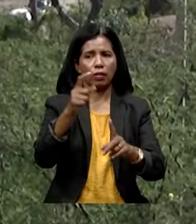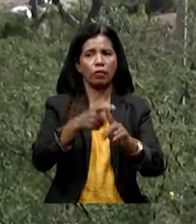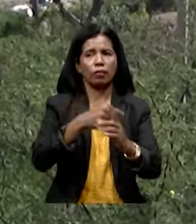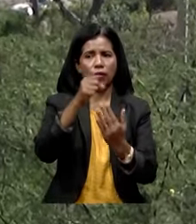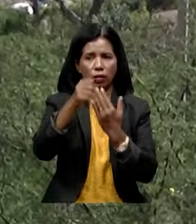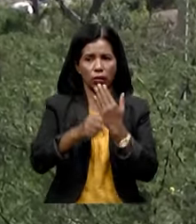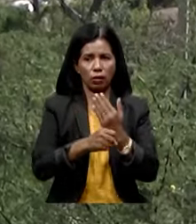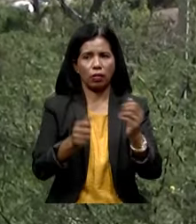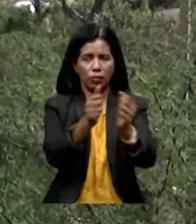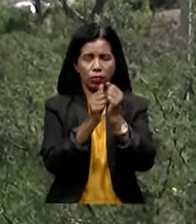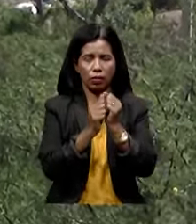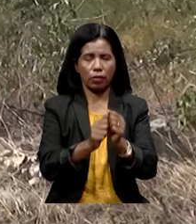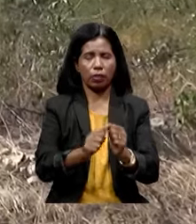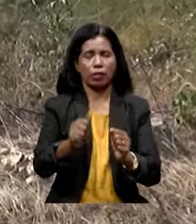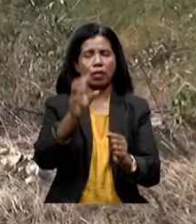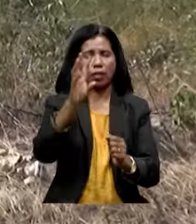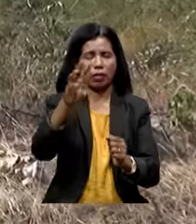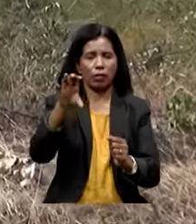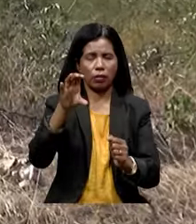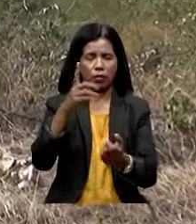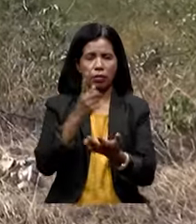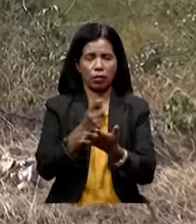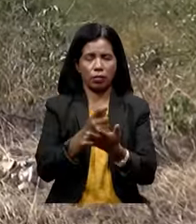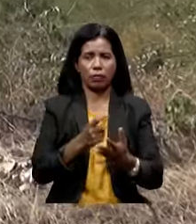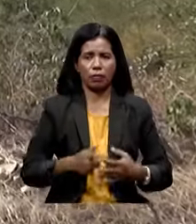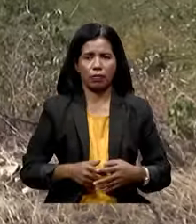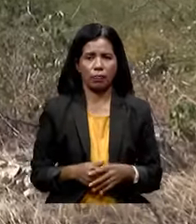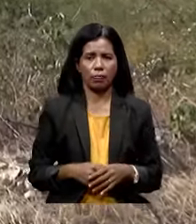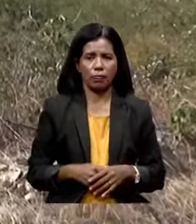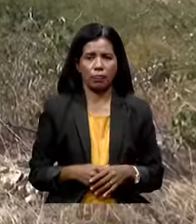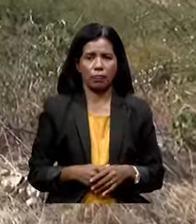setembro, Hamutu cria um ato snen resim. Equipa cobertura, GMN.